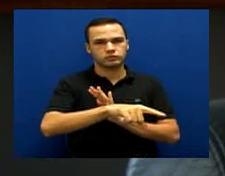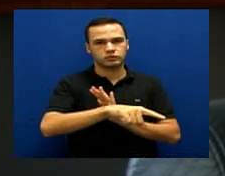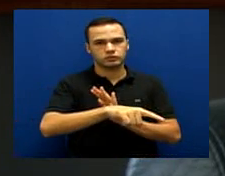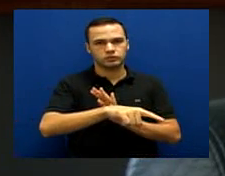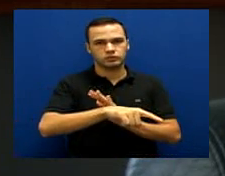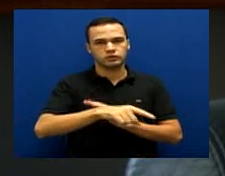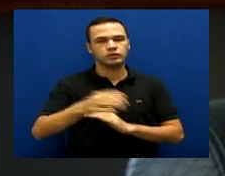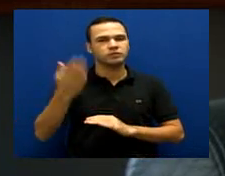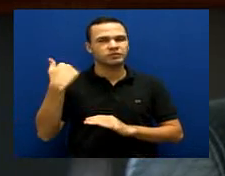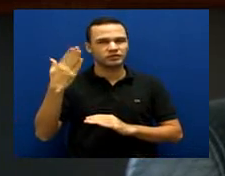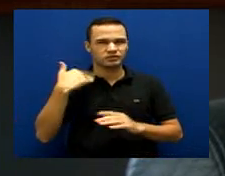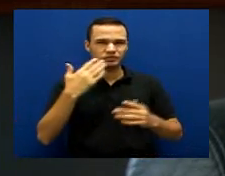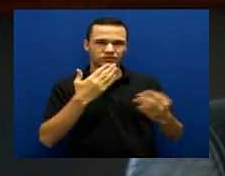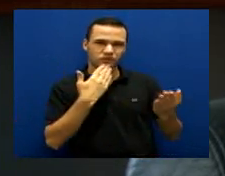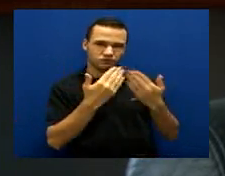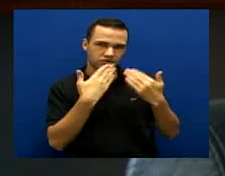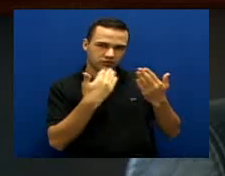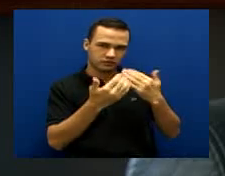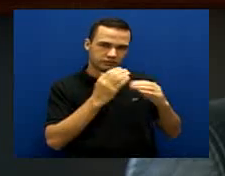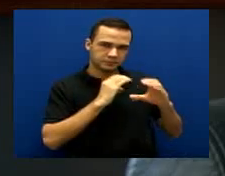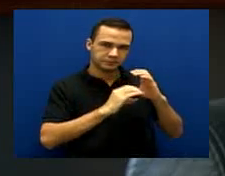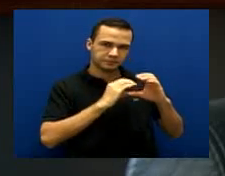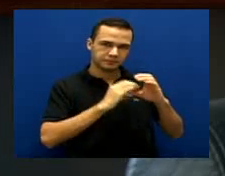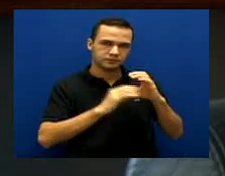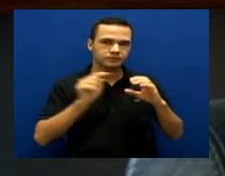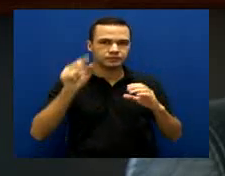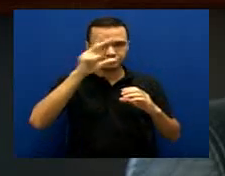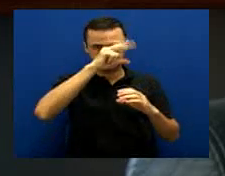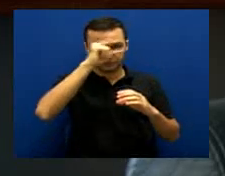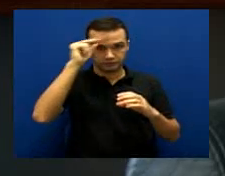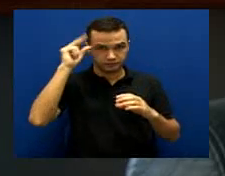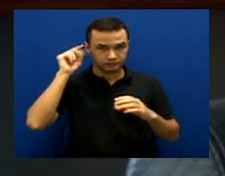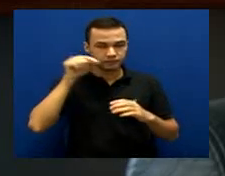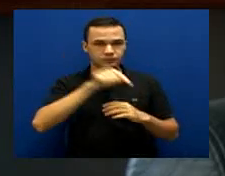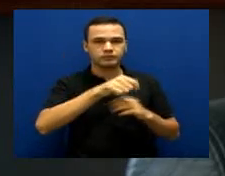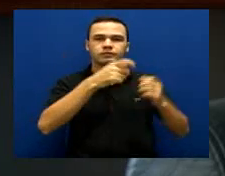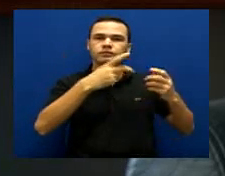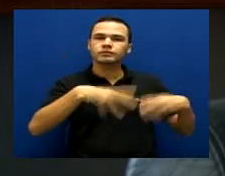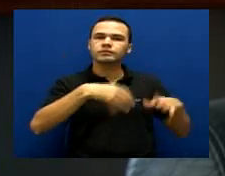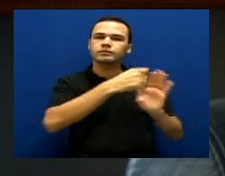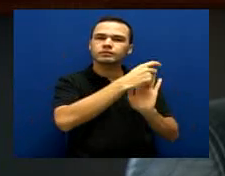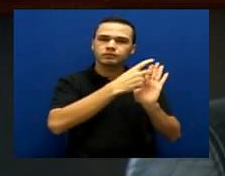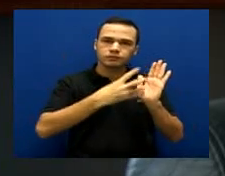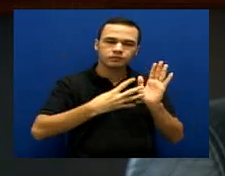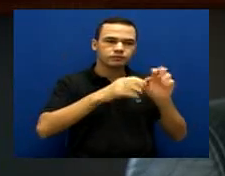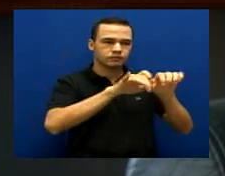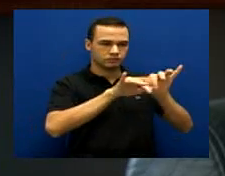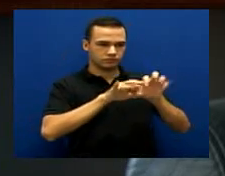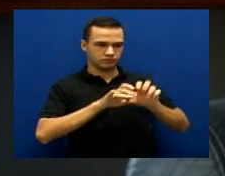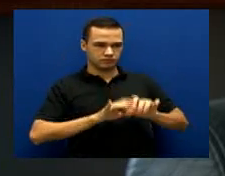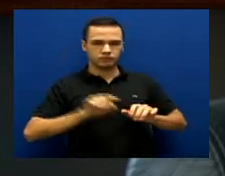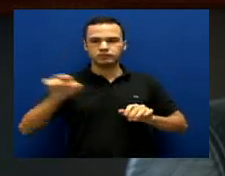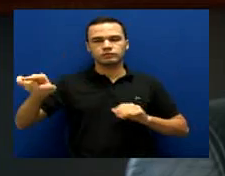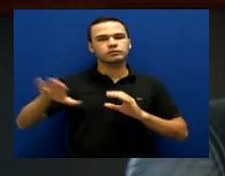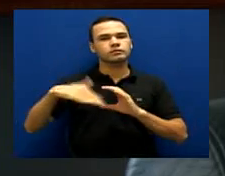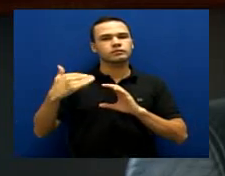começamos a dialogar aqui o prefeito vai apresentar um relatório do que ele recebeu